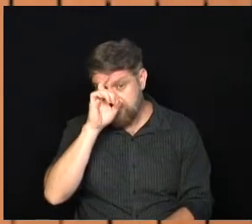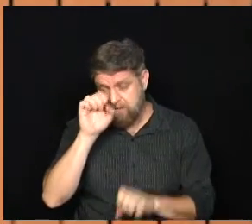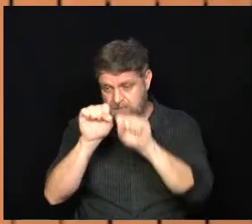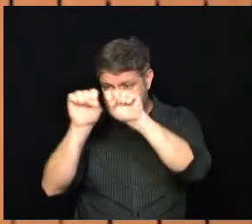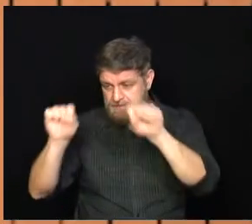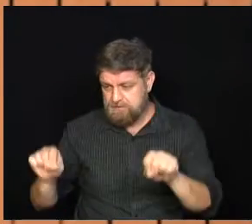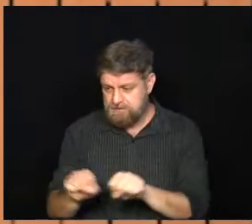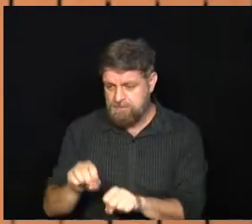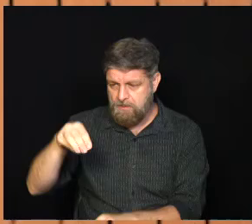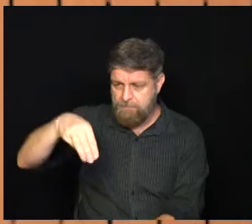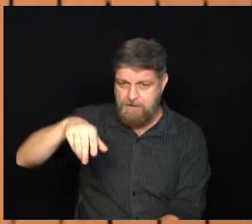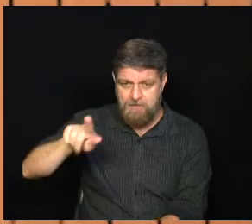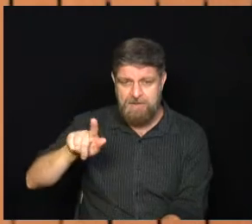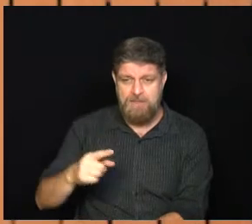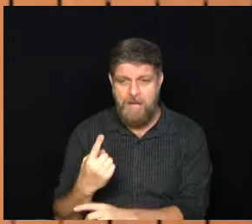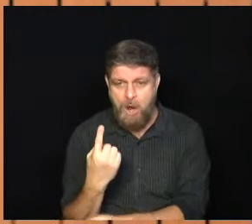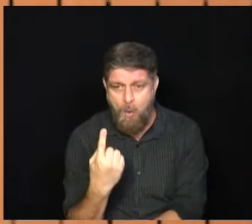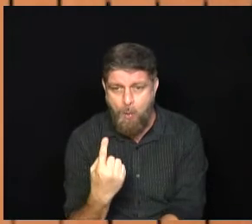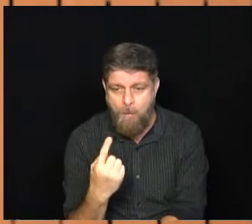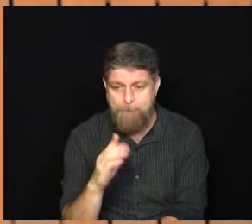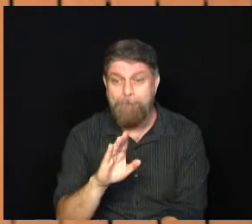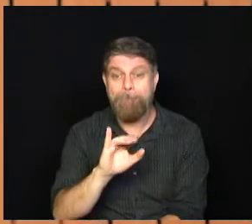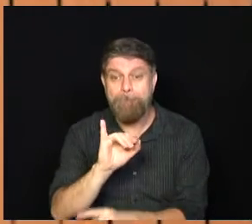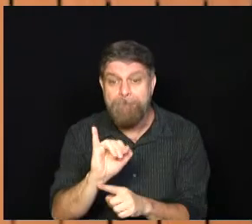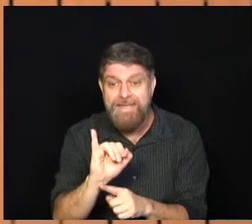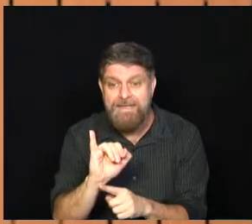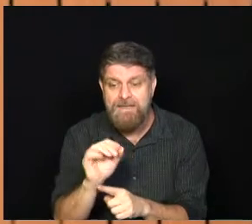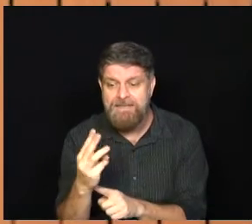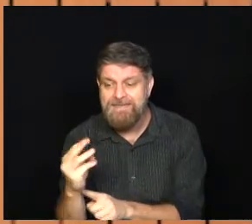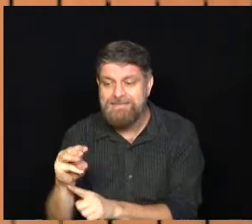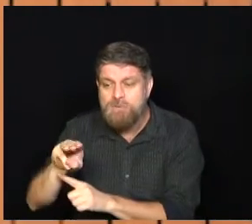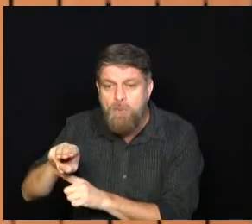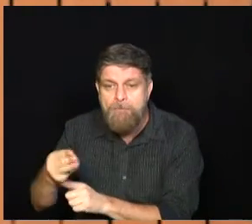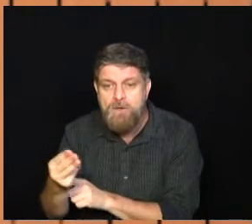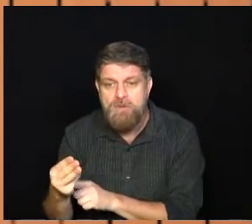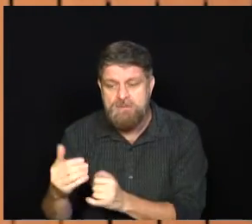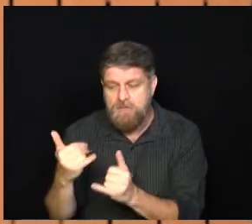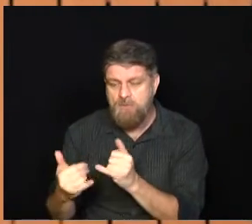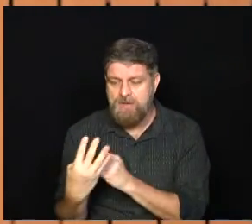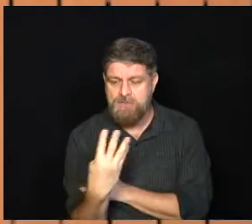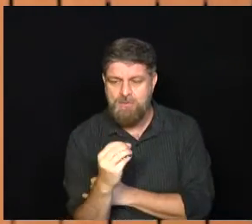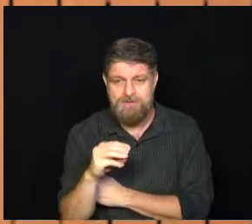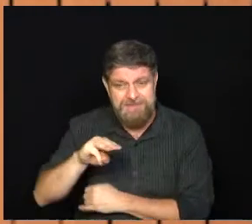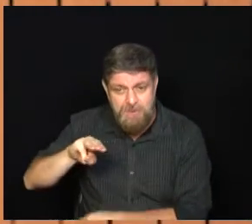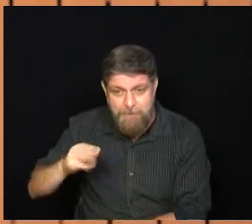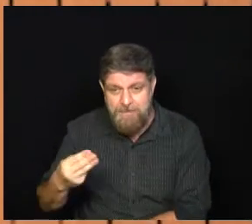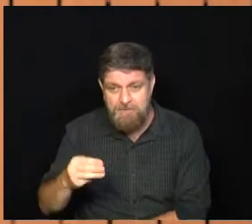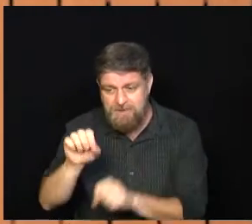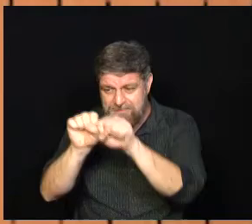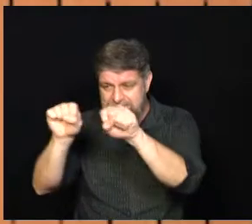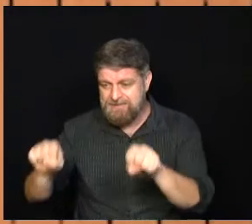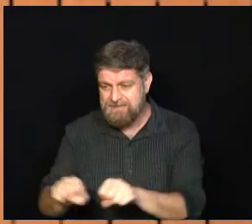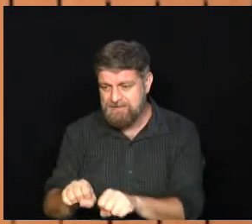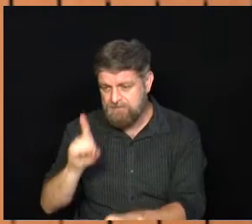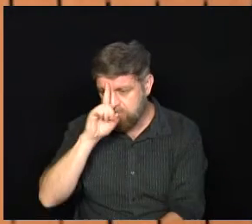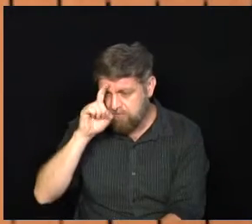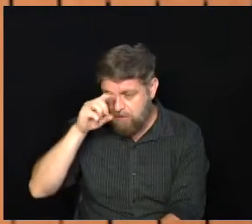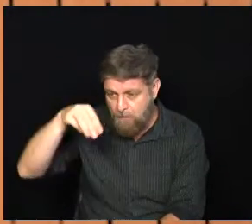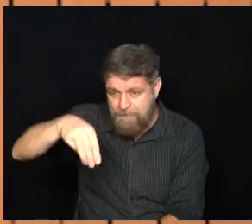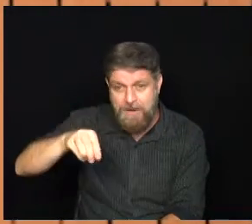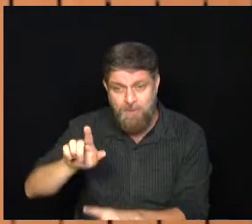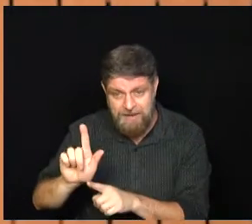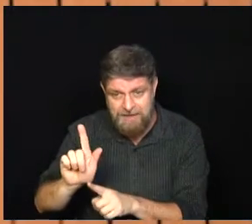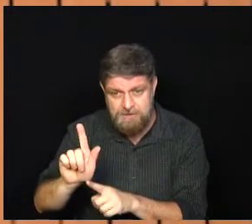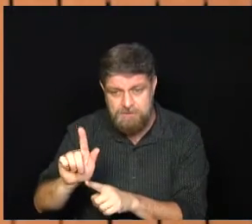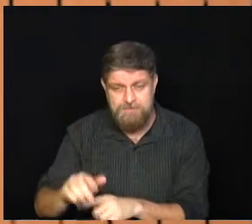Gatti, dá 1 bilhão e 300 para a Secretaria de Saúde e quase 400 milhões para a Rede Mário Gatti.